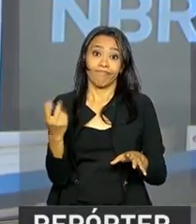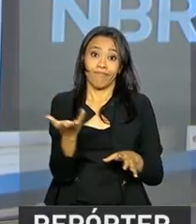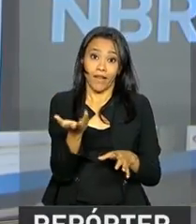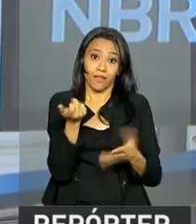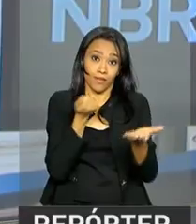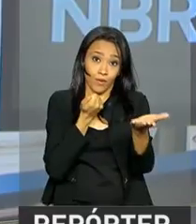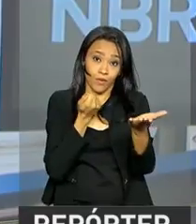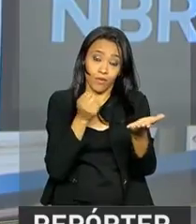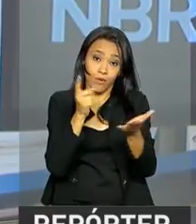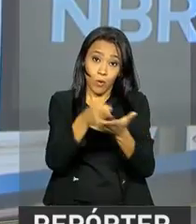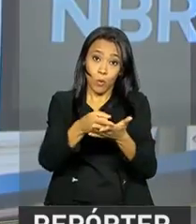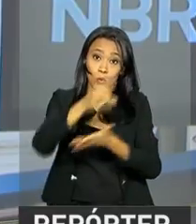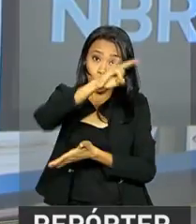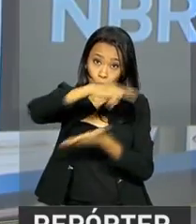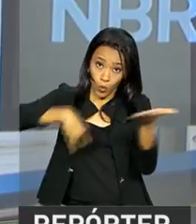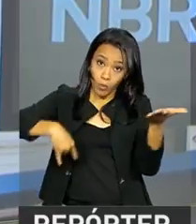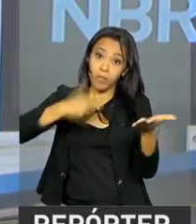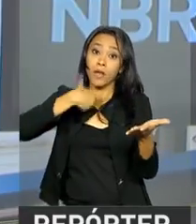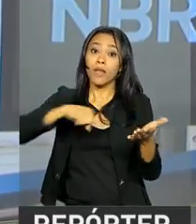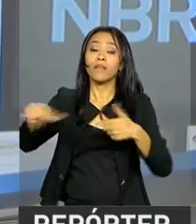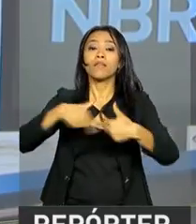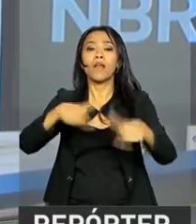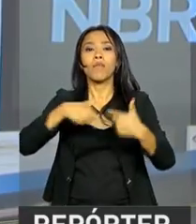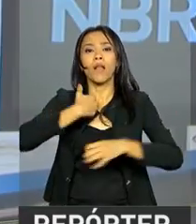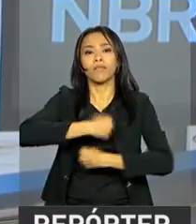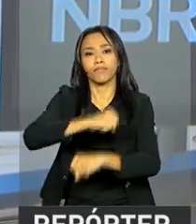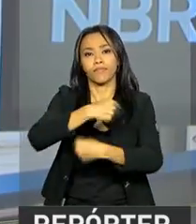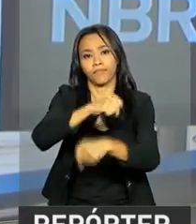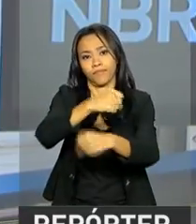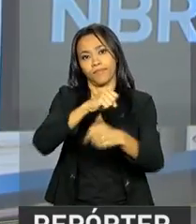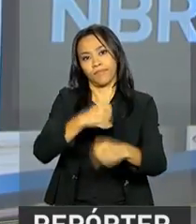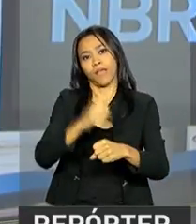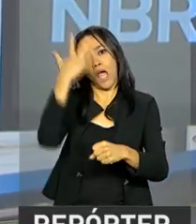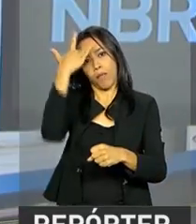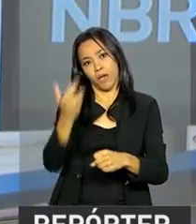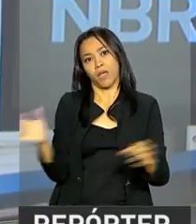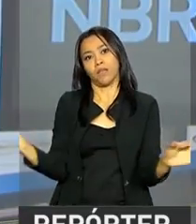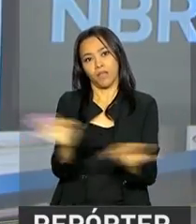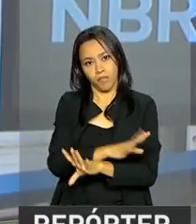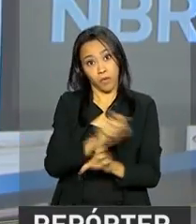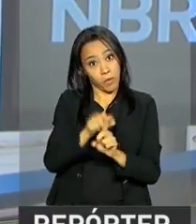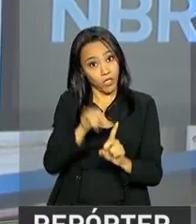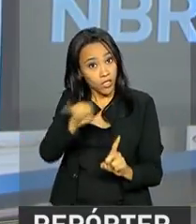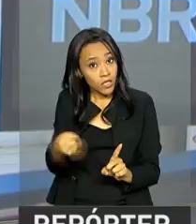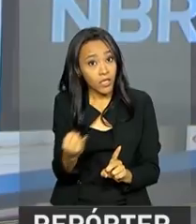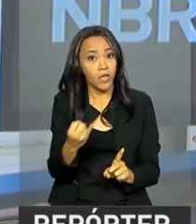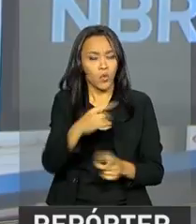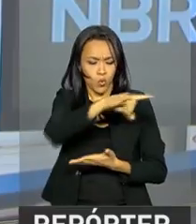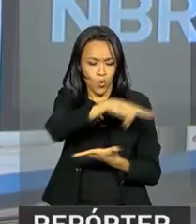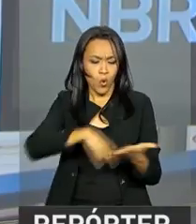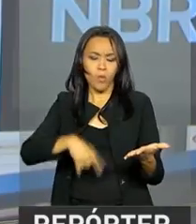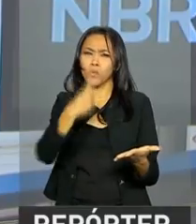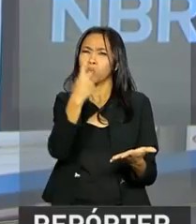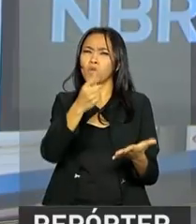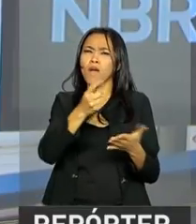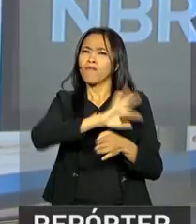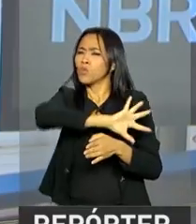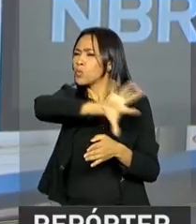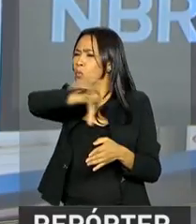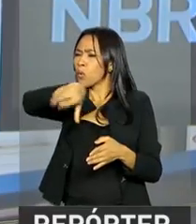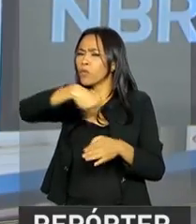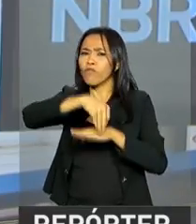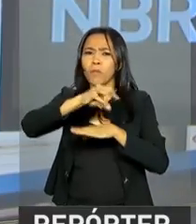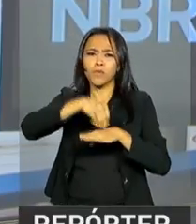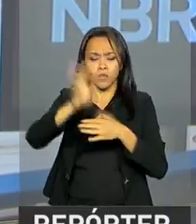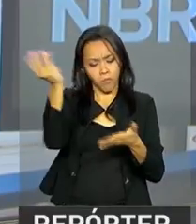do esocial dos trabalhadores domésticos do mês de janeiro termina amanhã o documento reúne em uma única guia todas